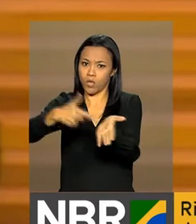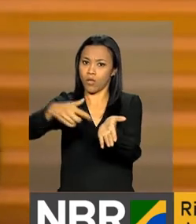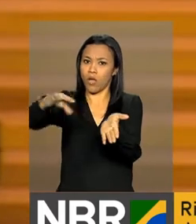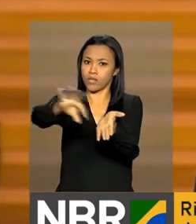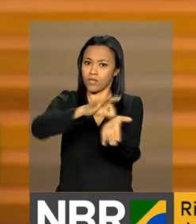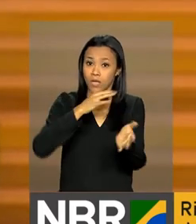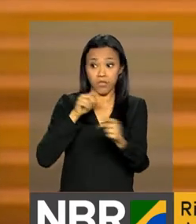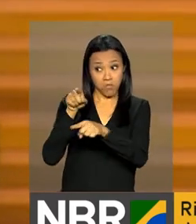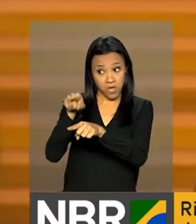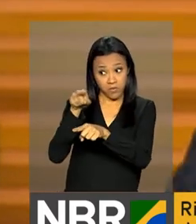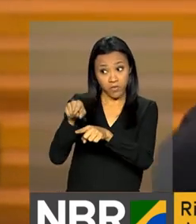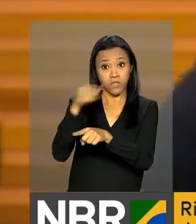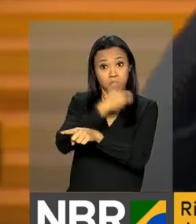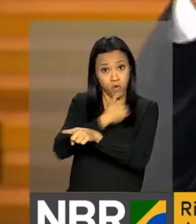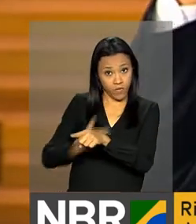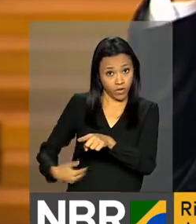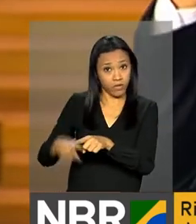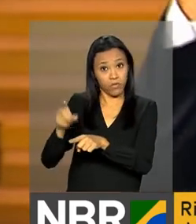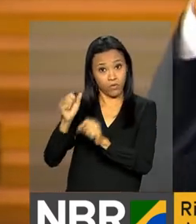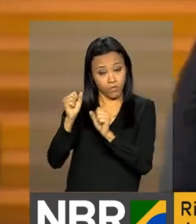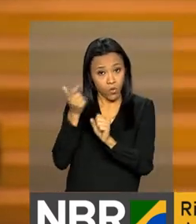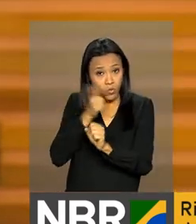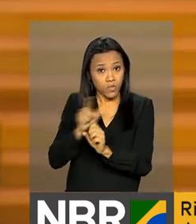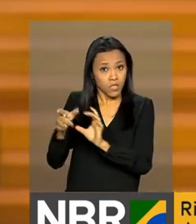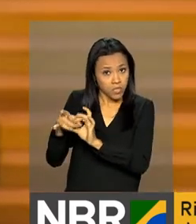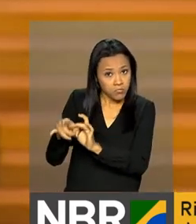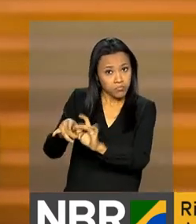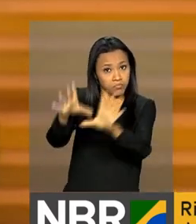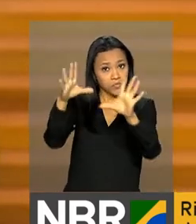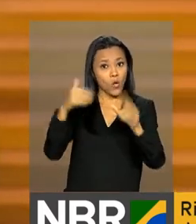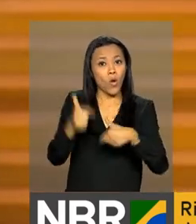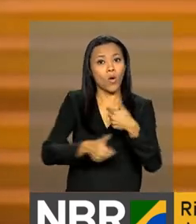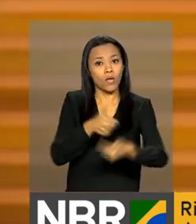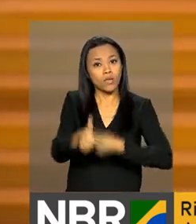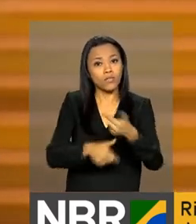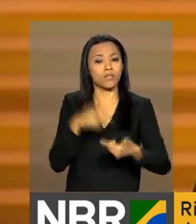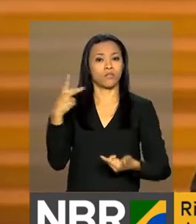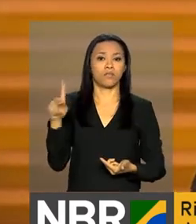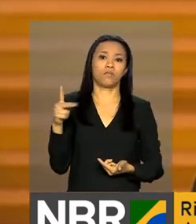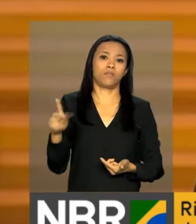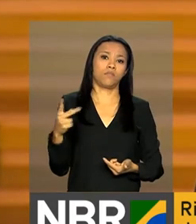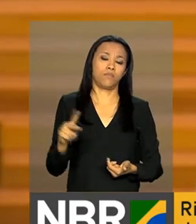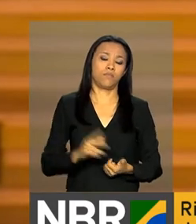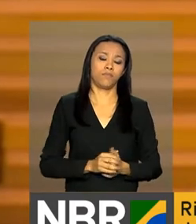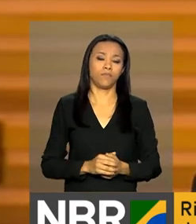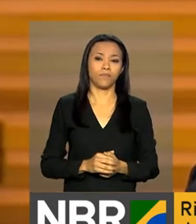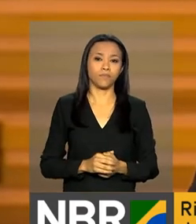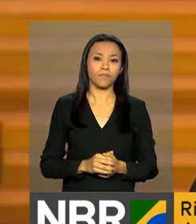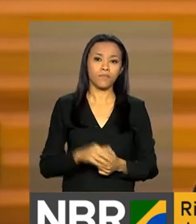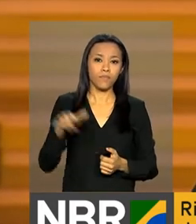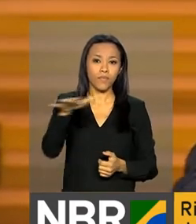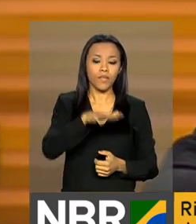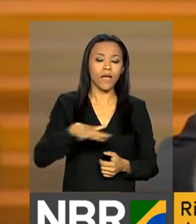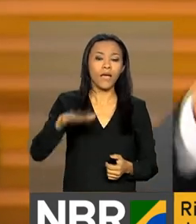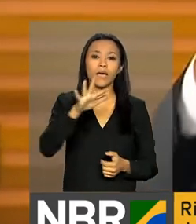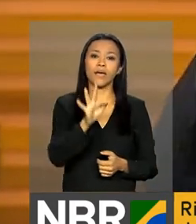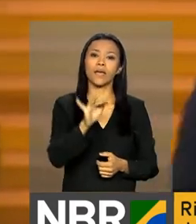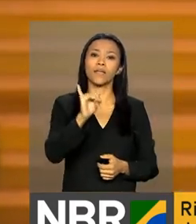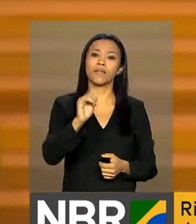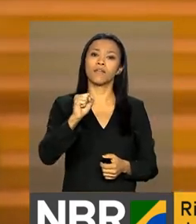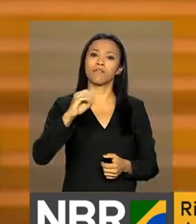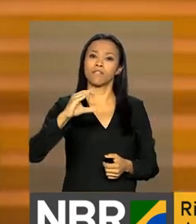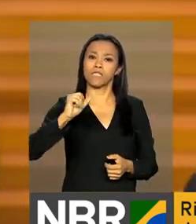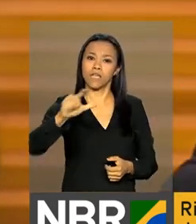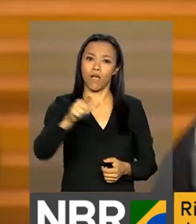senhor, e o senhor merece isso, que o senhor possa organizar a retomada do fiscal do Rio de Janeiro, a retomada